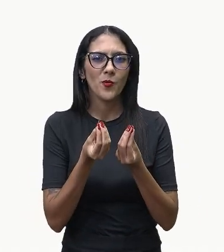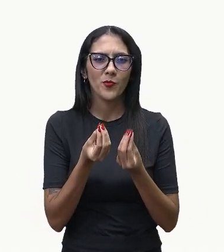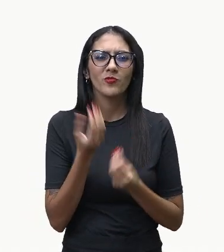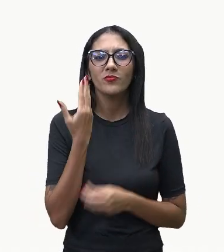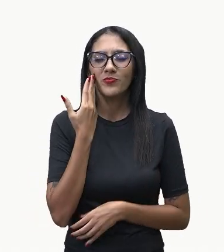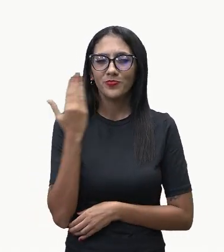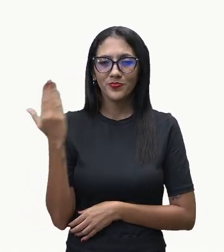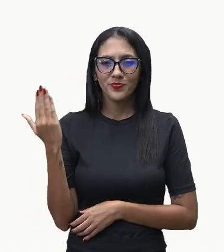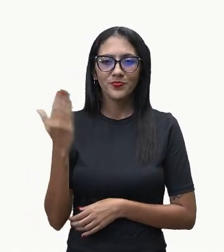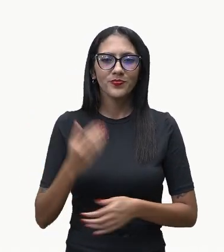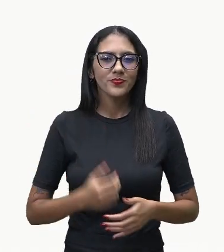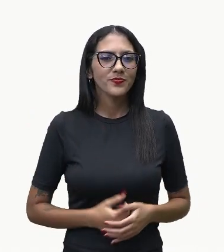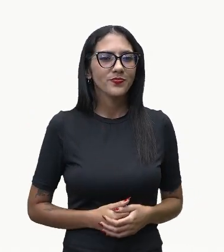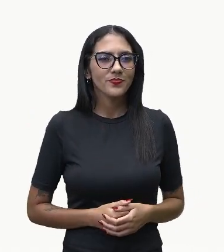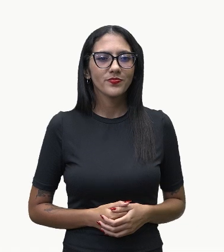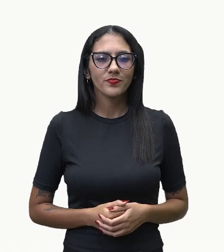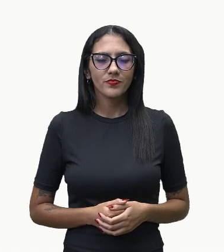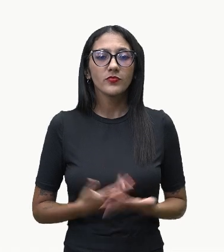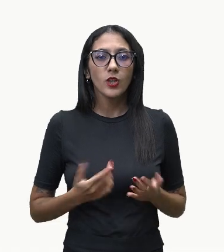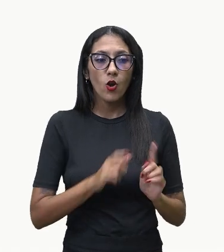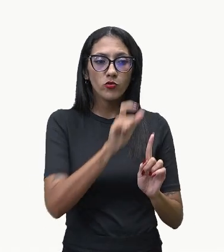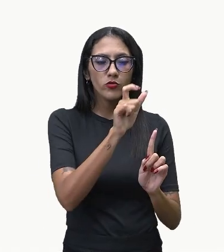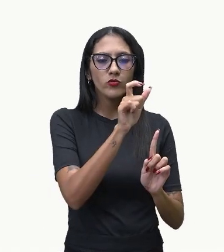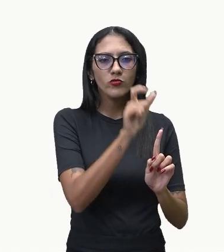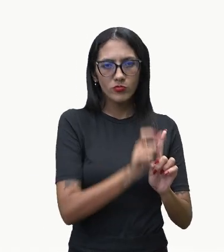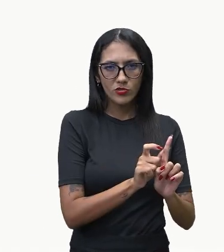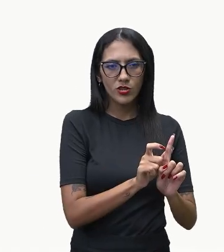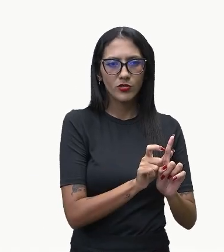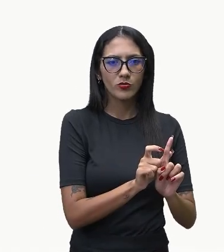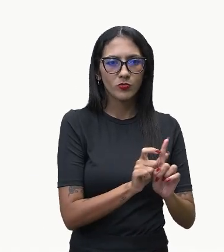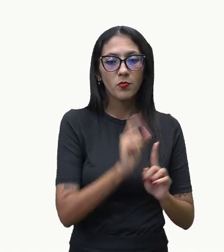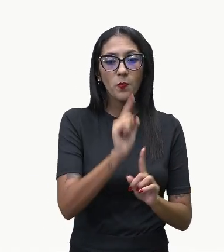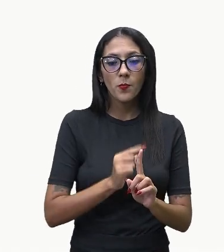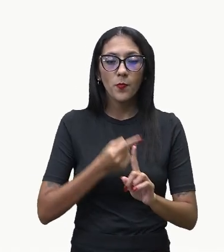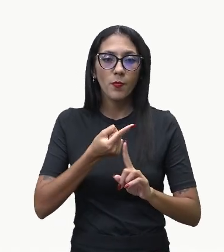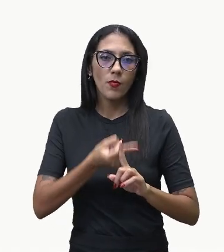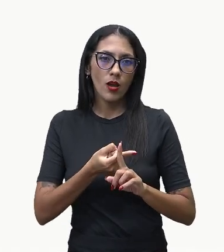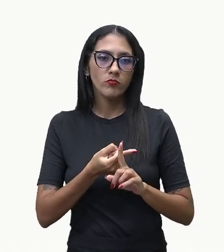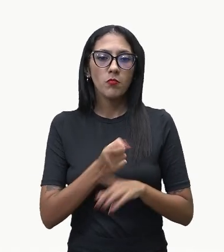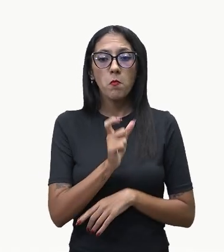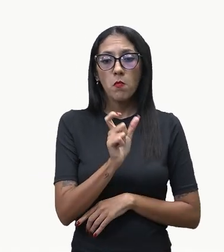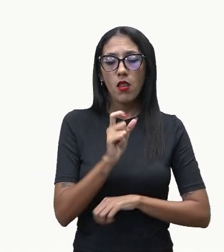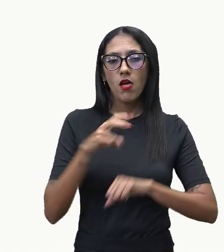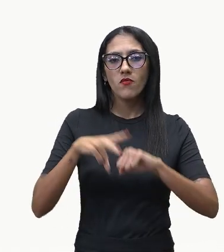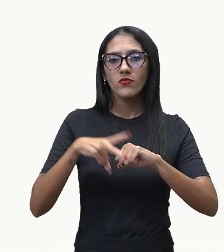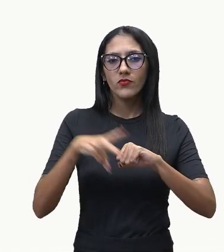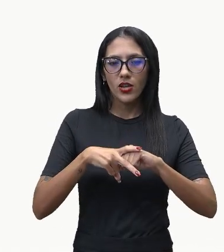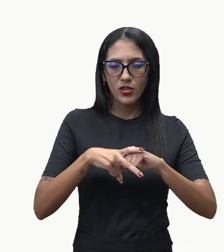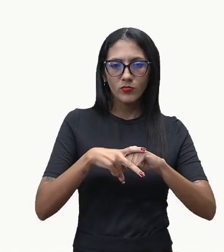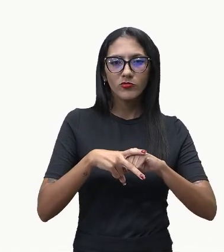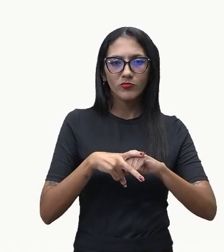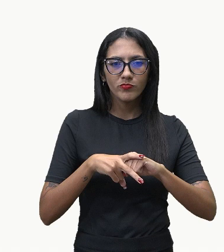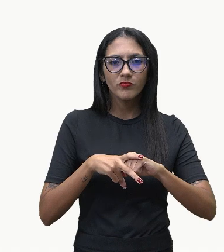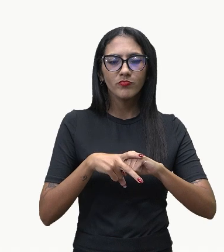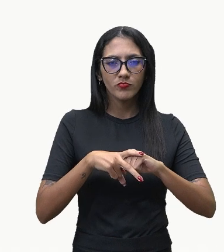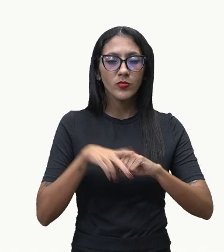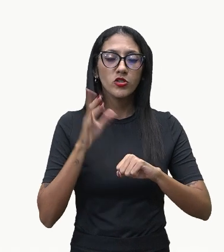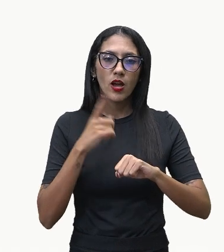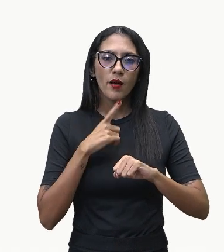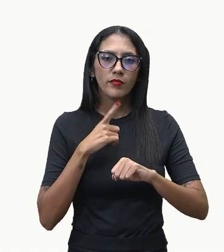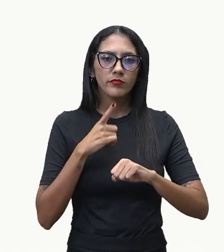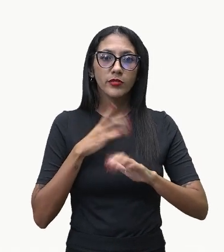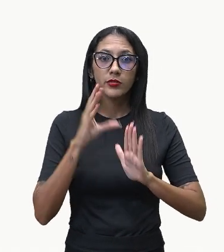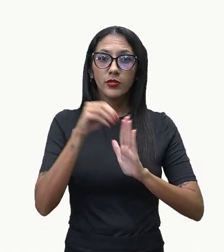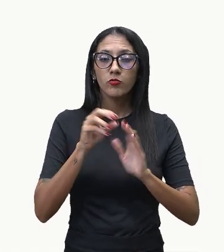aqui, seria sujeito mais o verbo, que aí a gente já está dentro do predicado,